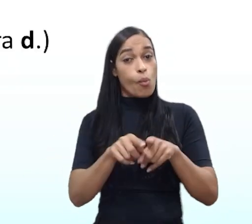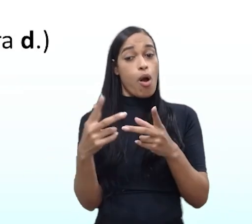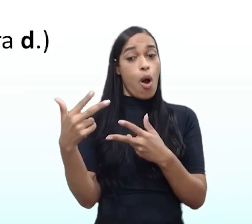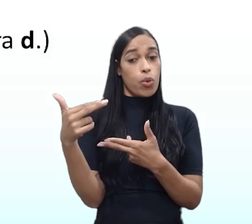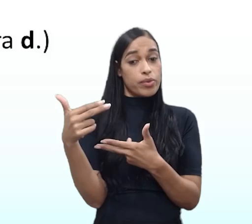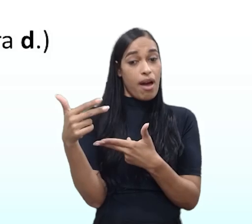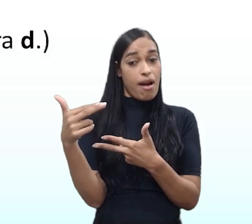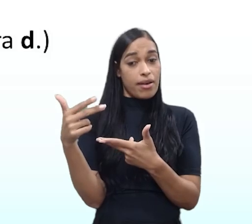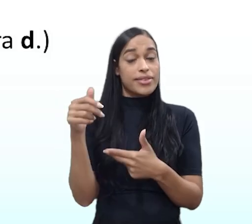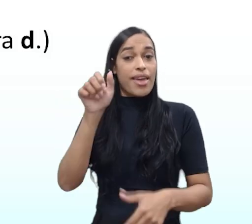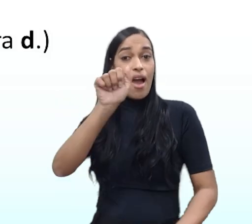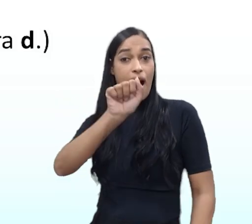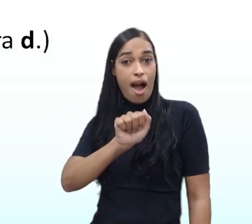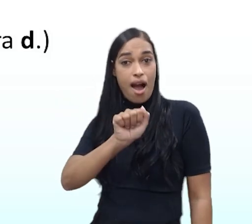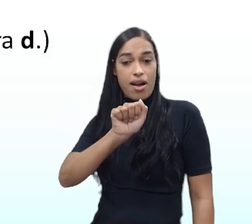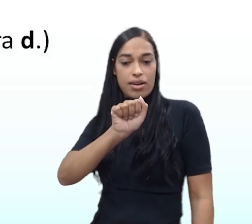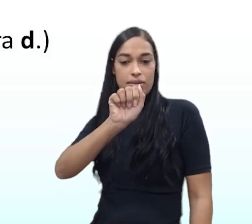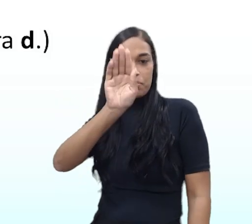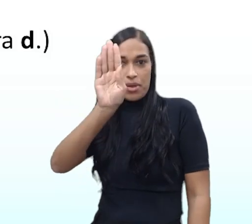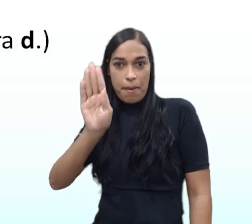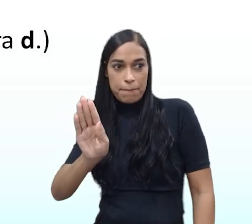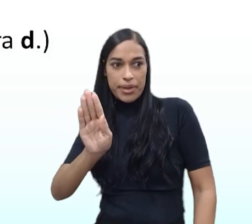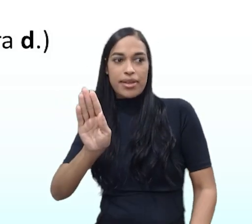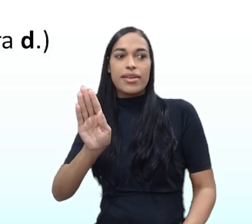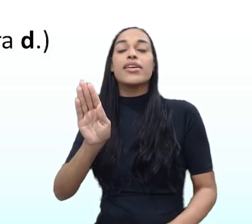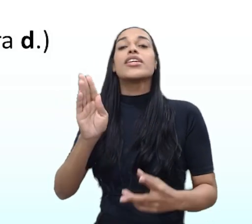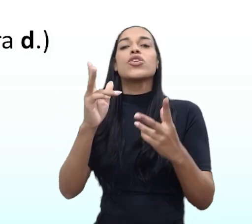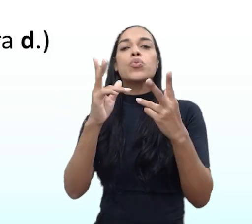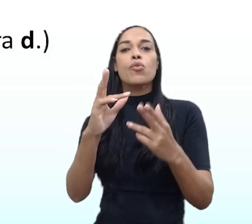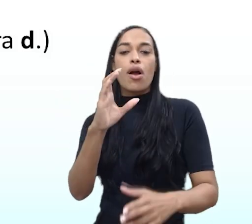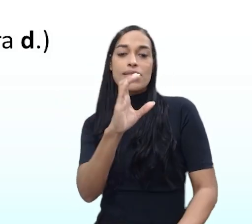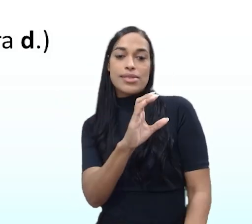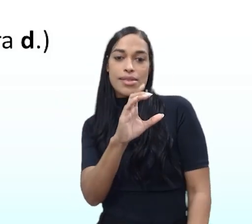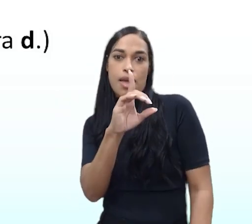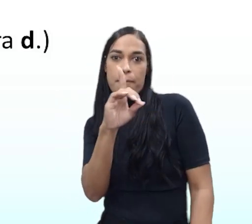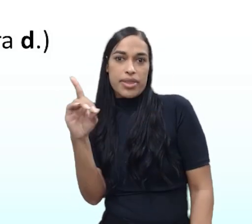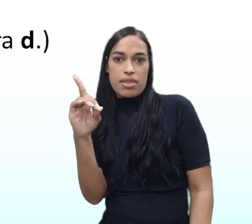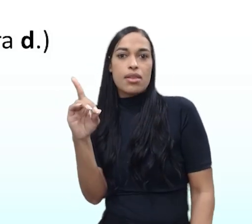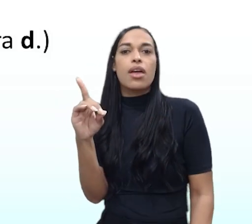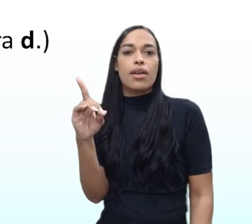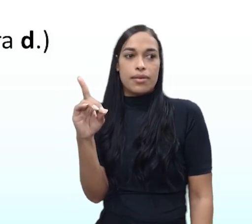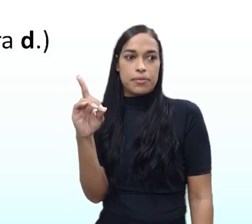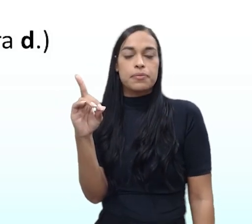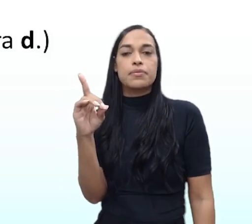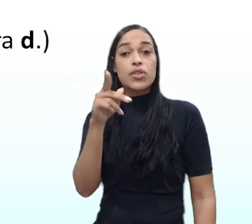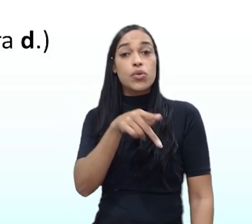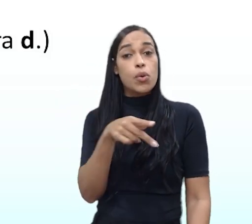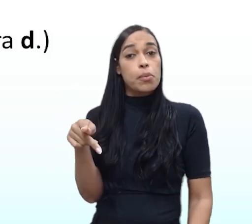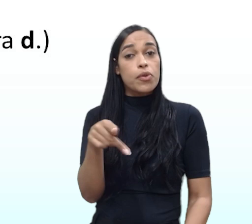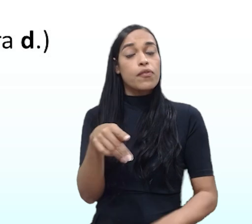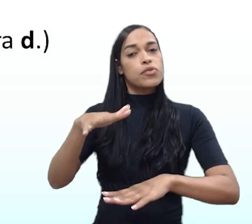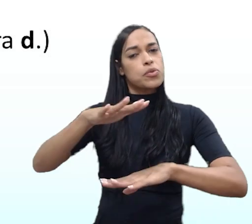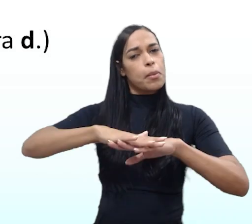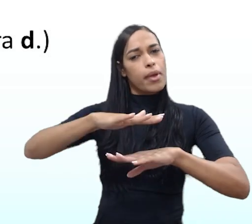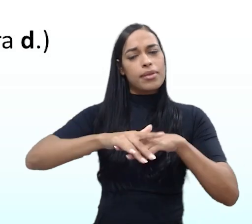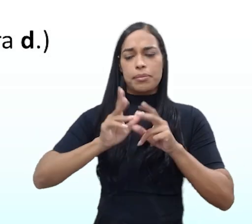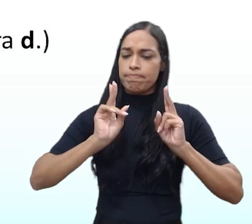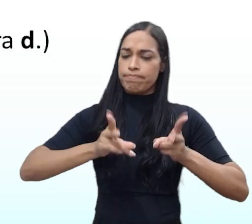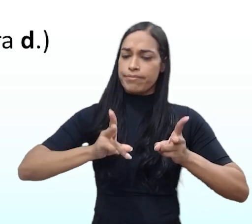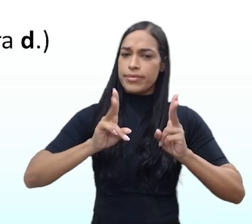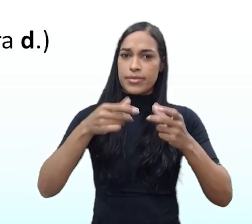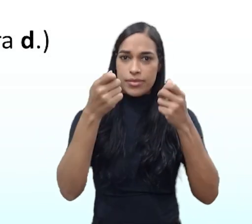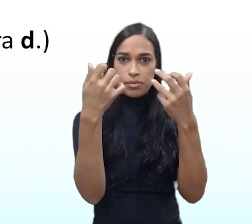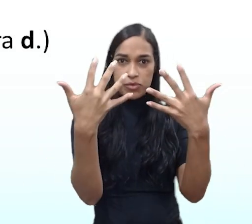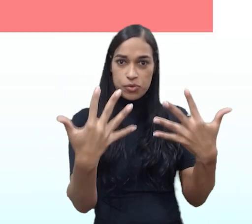razões. Então, A está para B, assim como C está para D. E o professor de matemática sempre